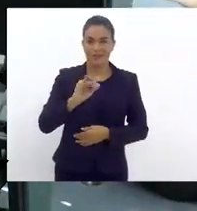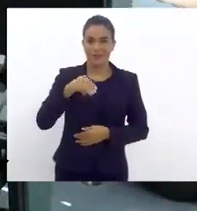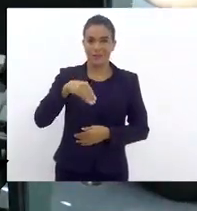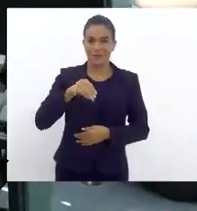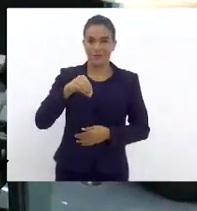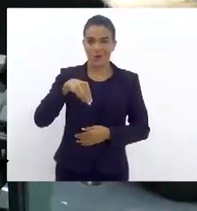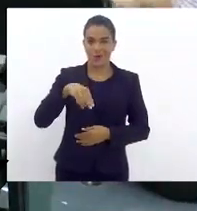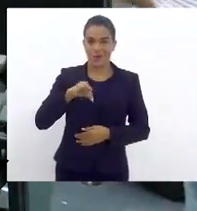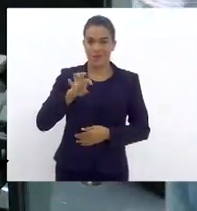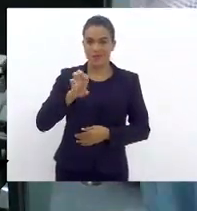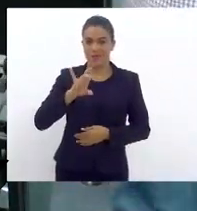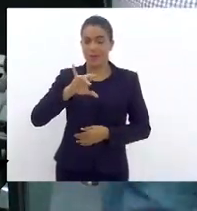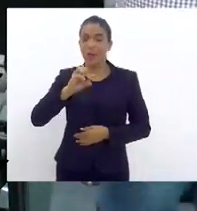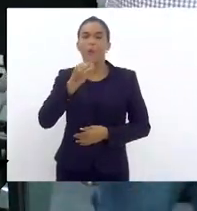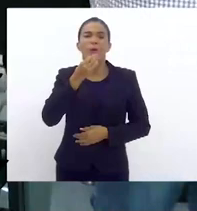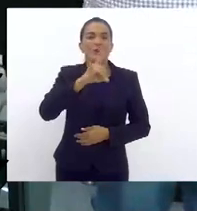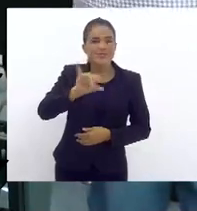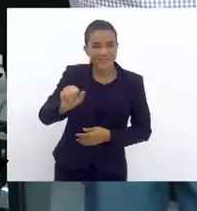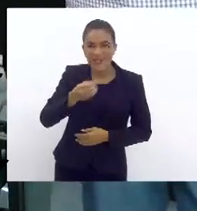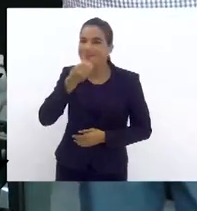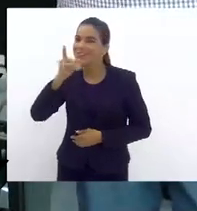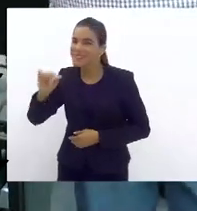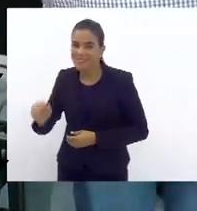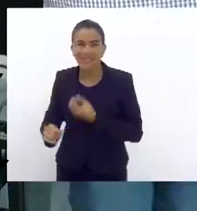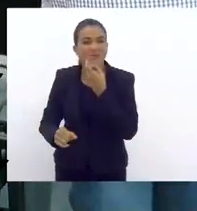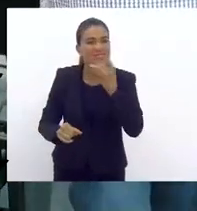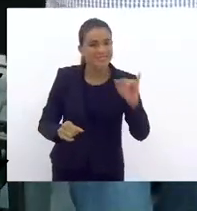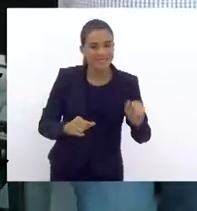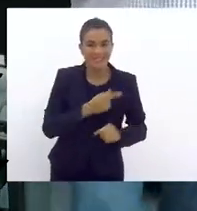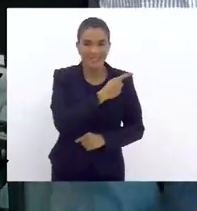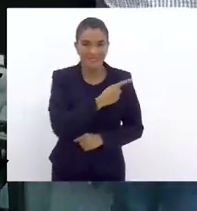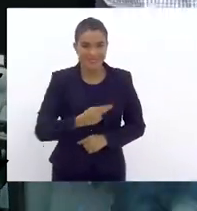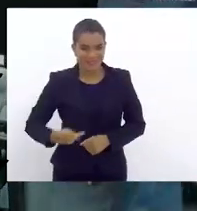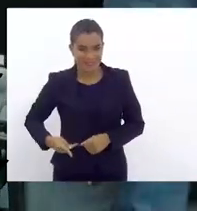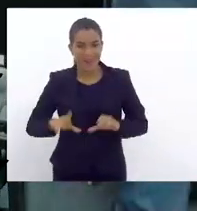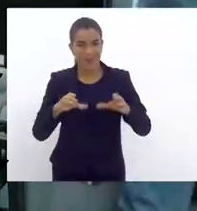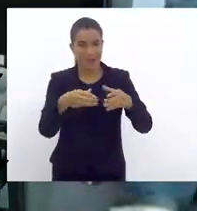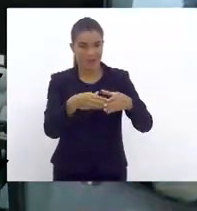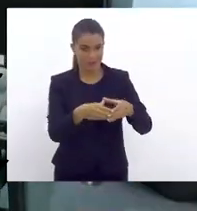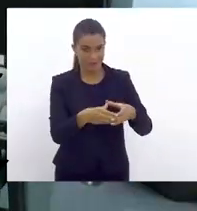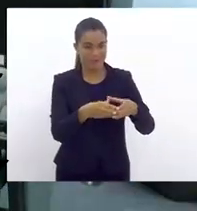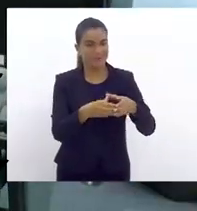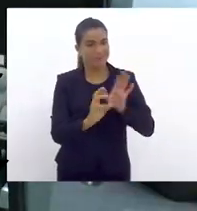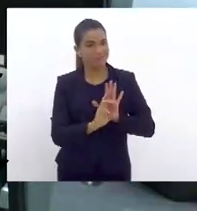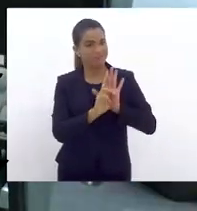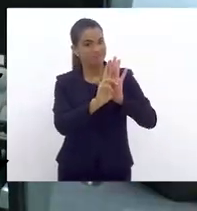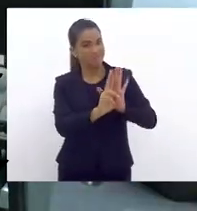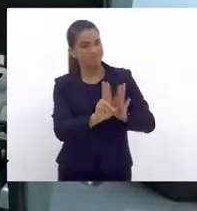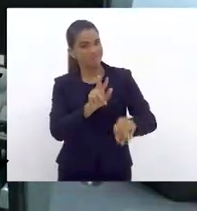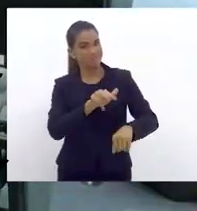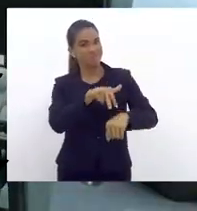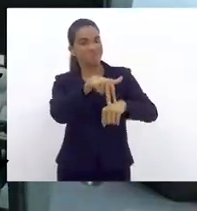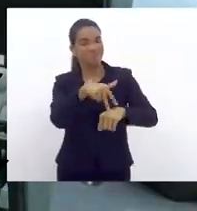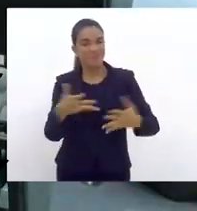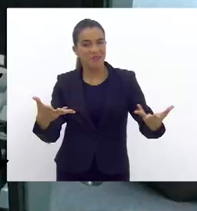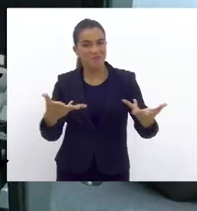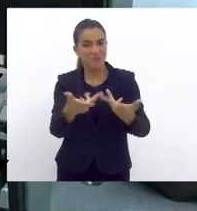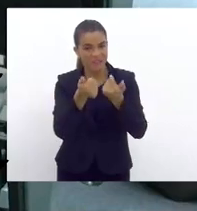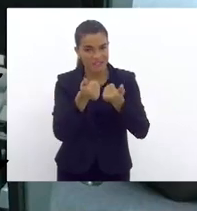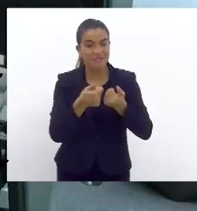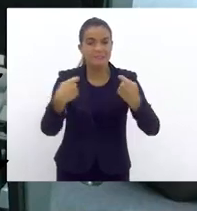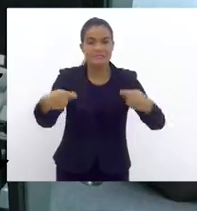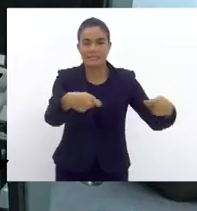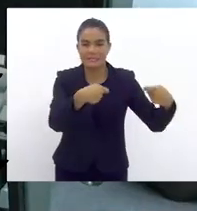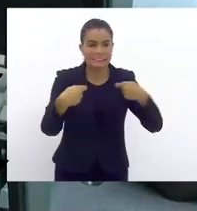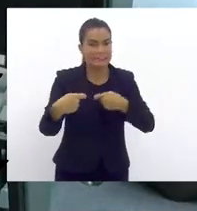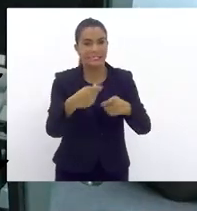bom dia bom dia Saúdo aqui o nosso presidente da Comissão que está promovendo esse belíssimo e